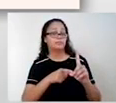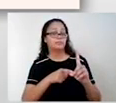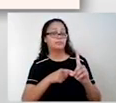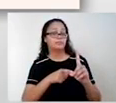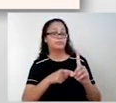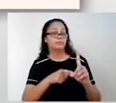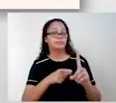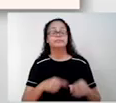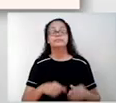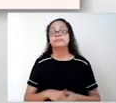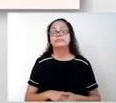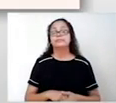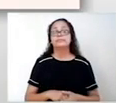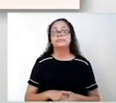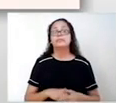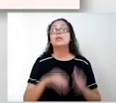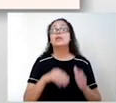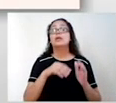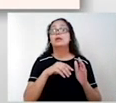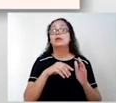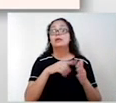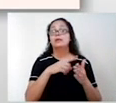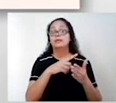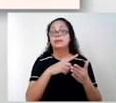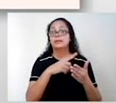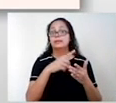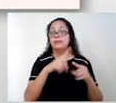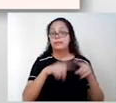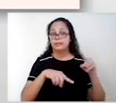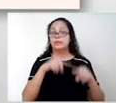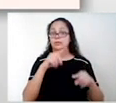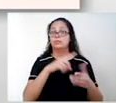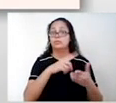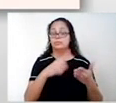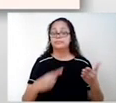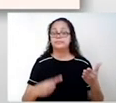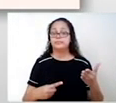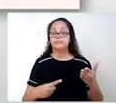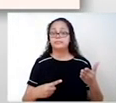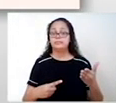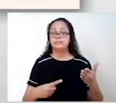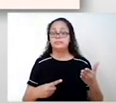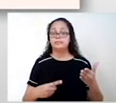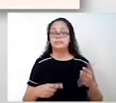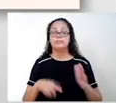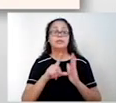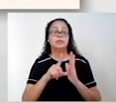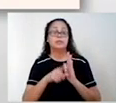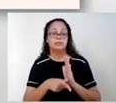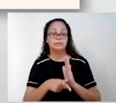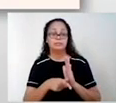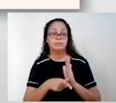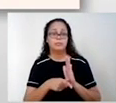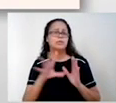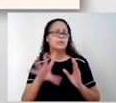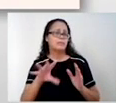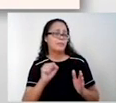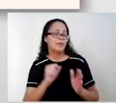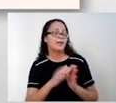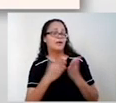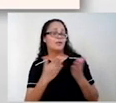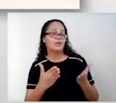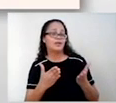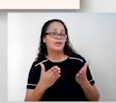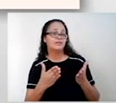aparece ainda no primeiro capítulo, que é o que tem aí no material que você vai ler agora. Que tal depois você pegar o livro aí da